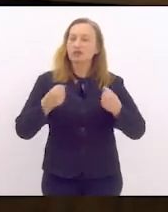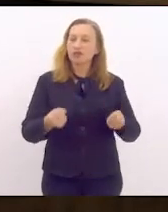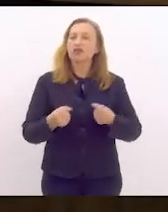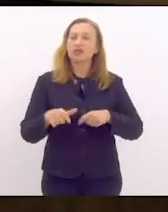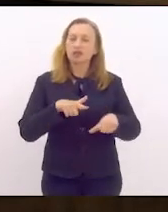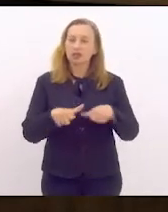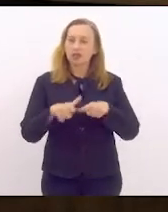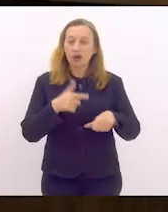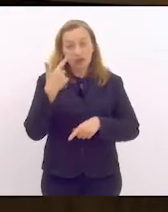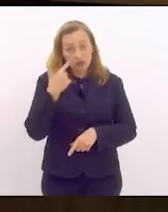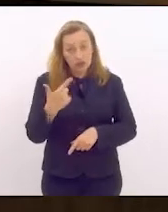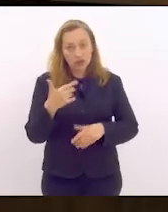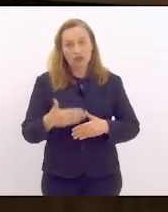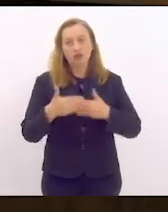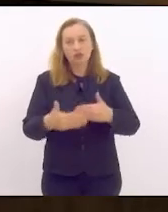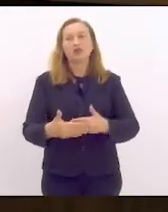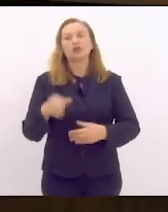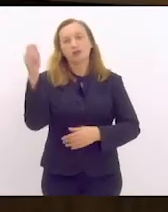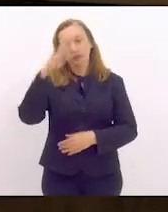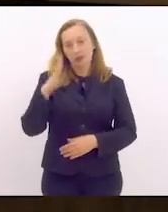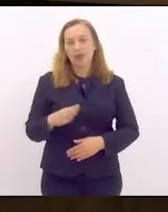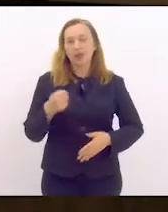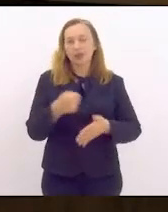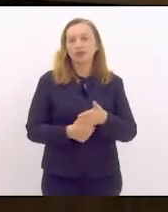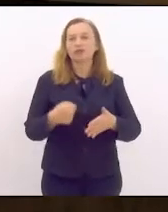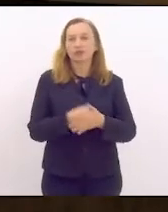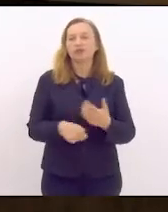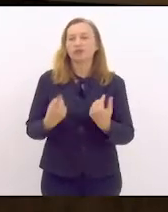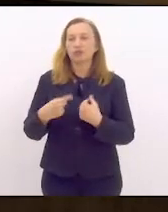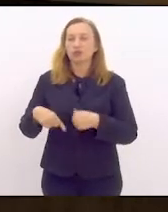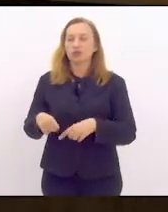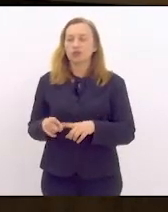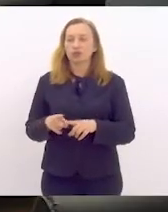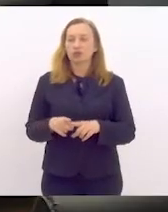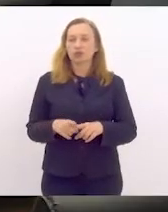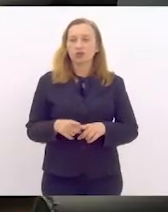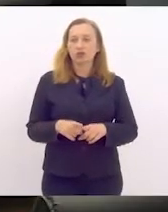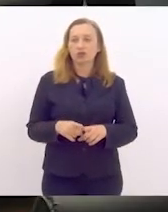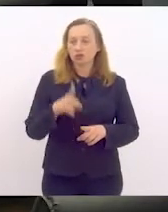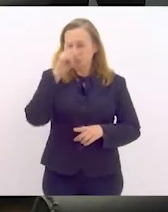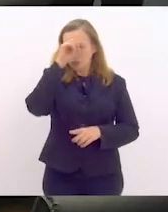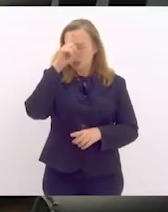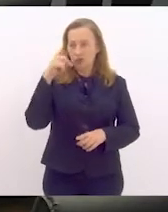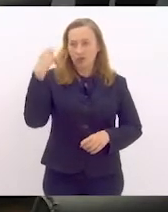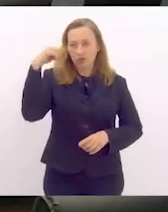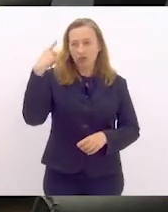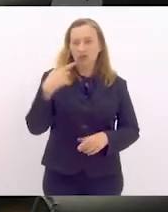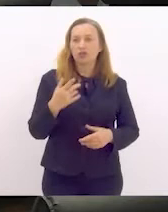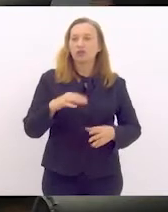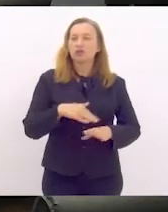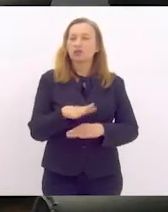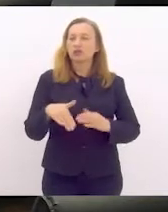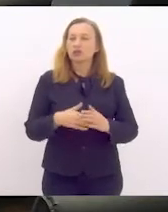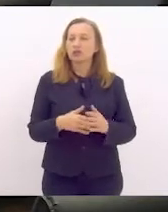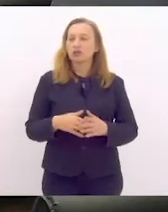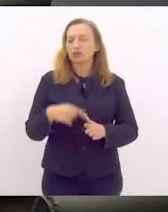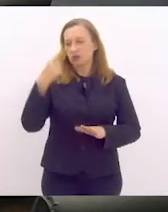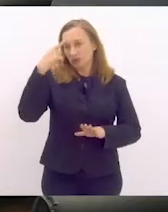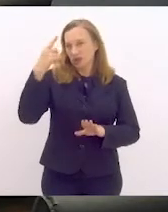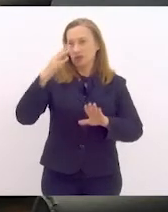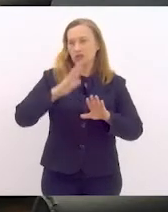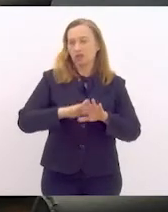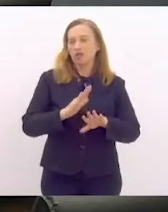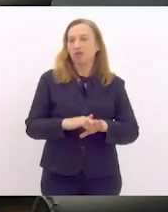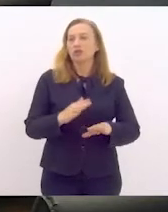trabalhado e visto avanços no Brasil na luta antimanicomial. Então, toda a nossa saudação aos formuladores, aos idealizadores e àqueles